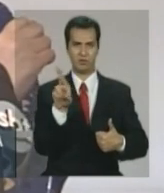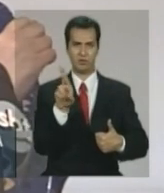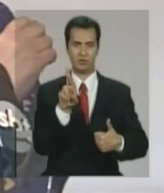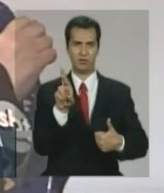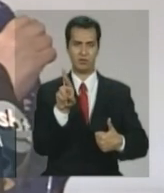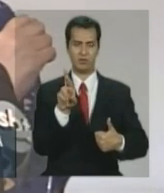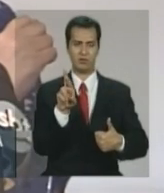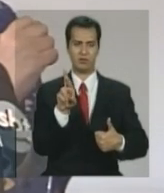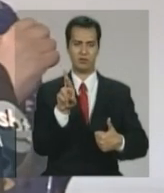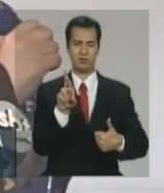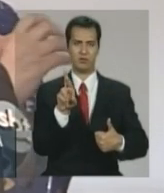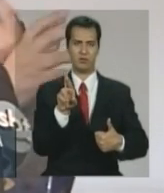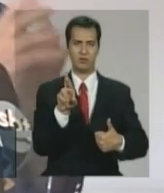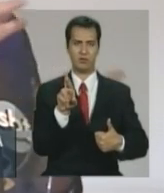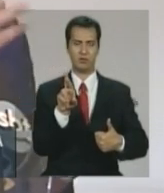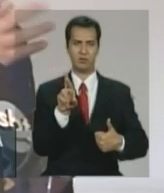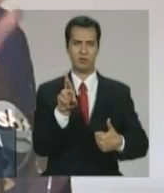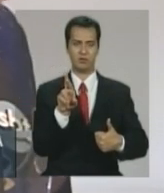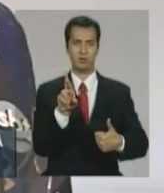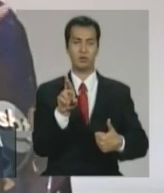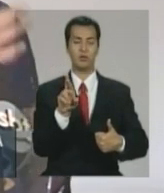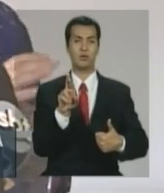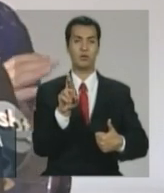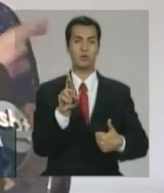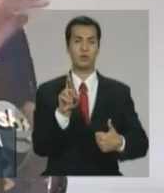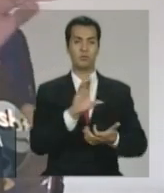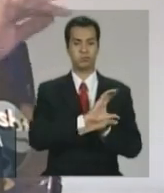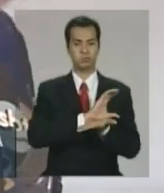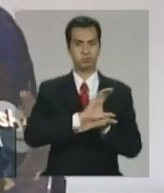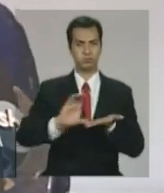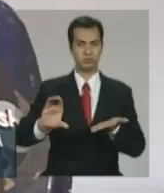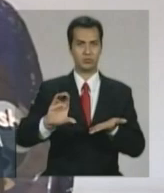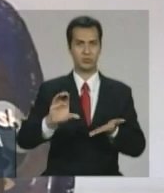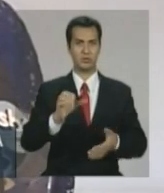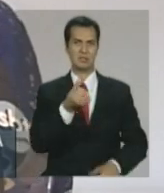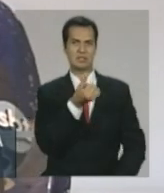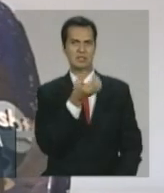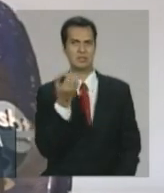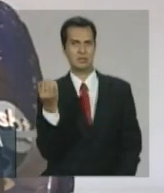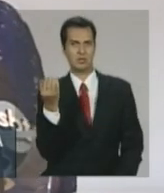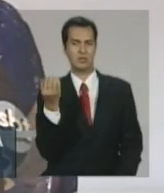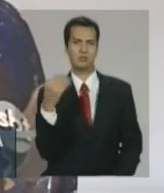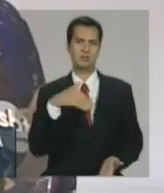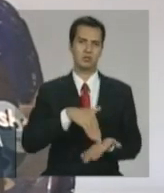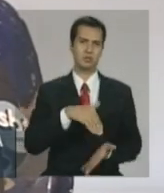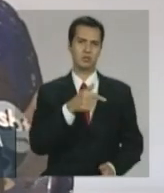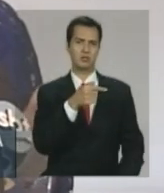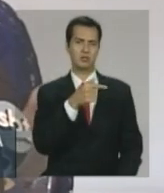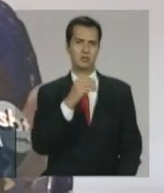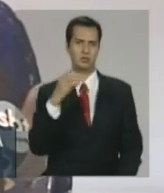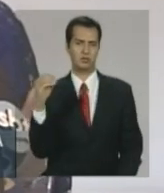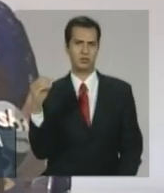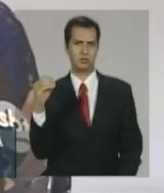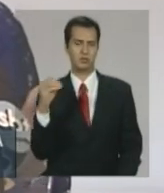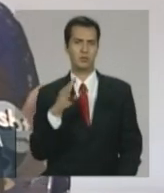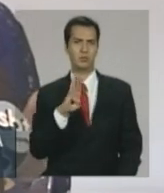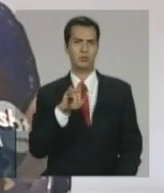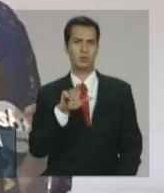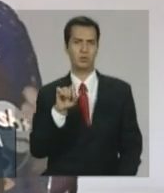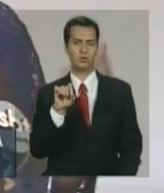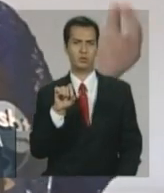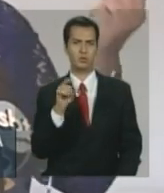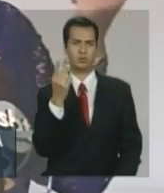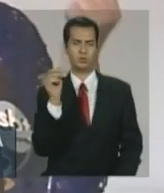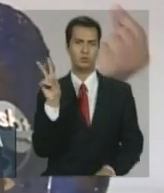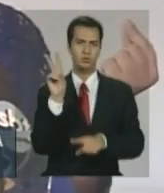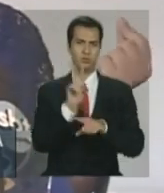de orçamento geral da União em torno de entre 600 e 700 milhões de